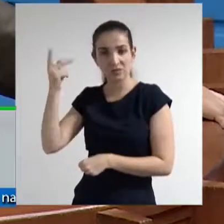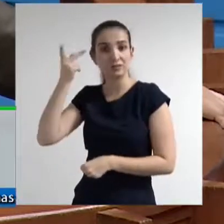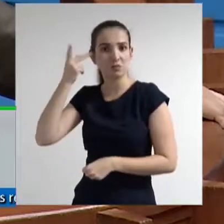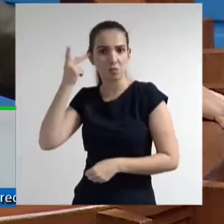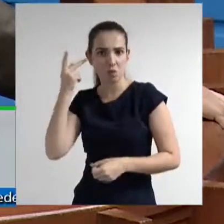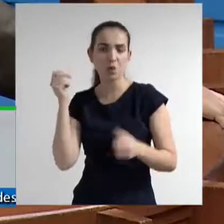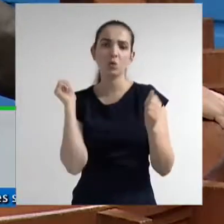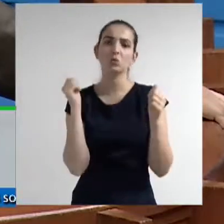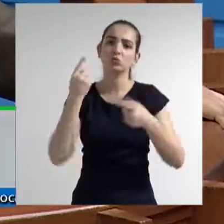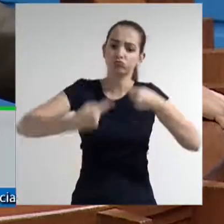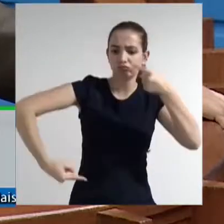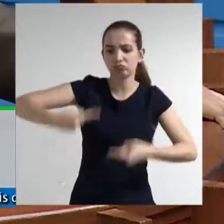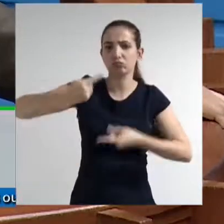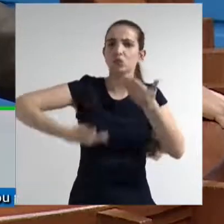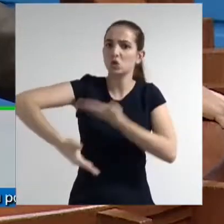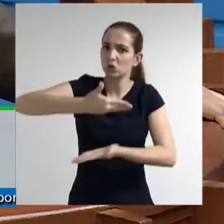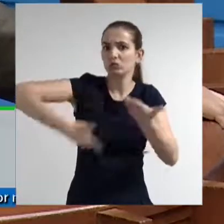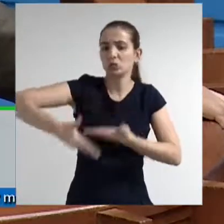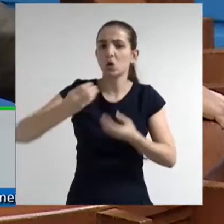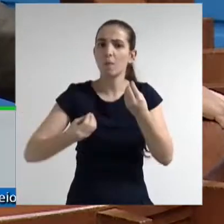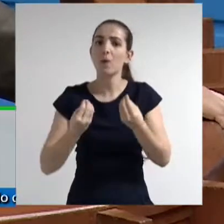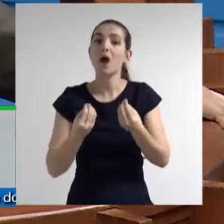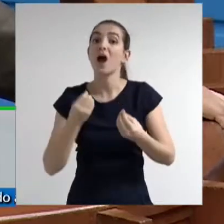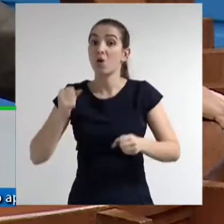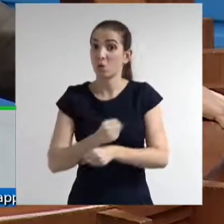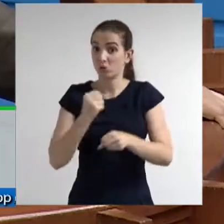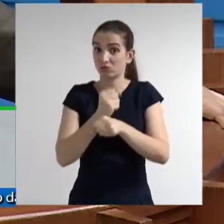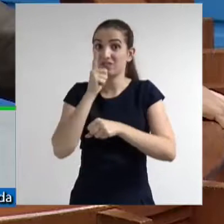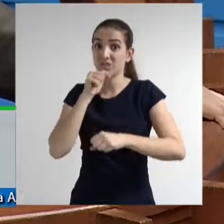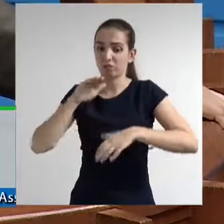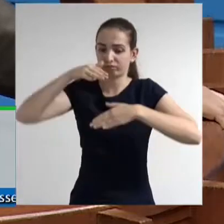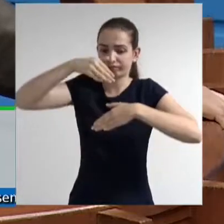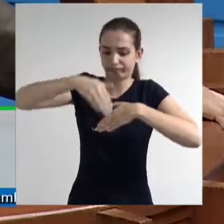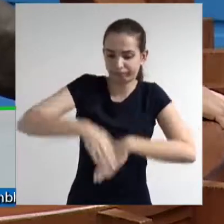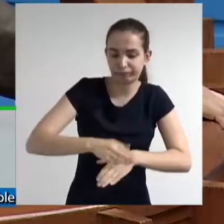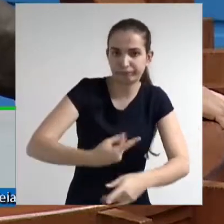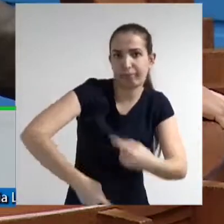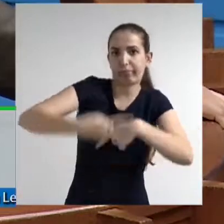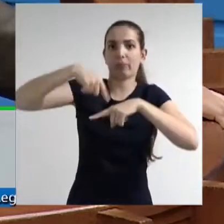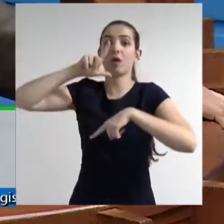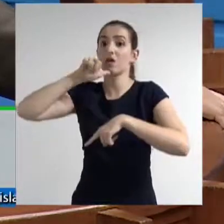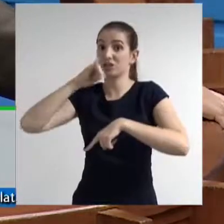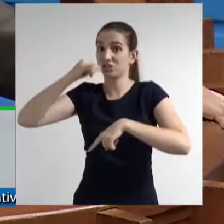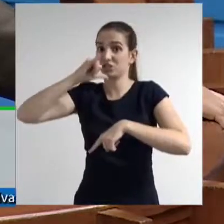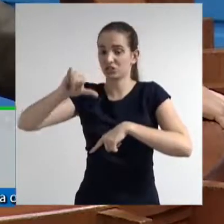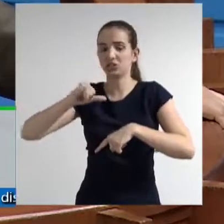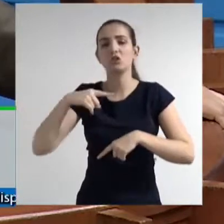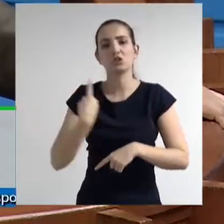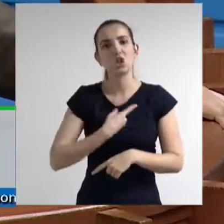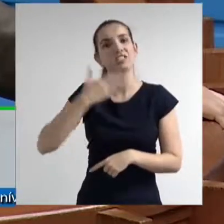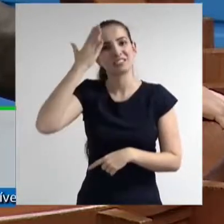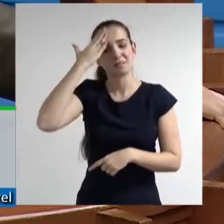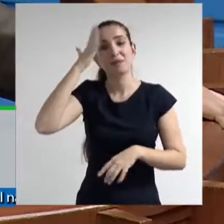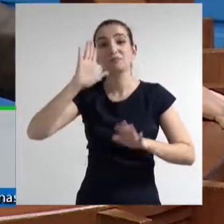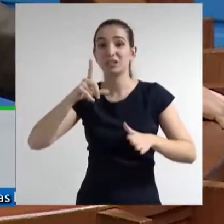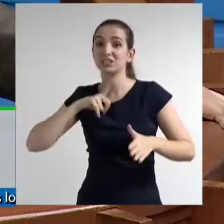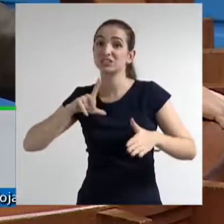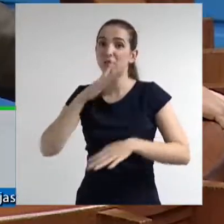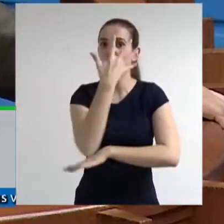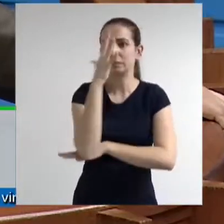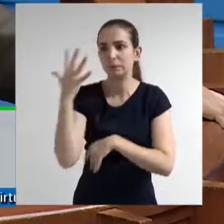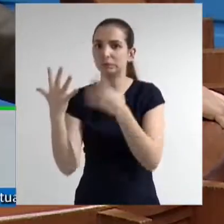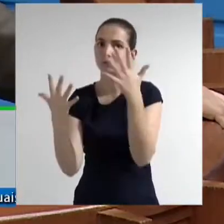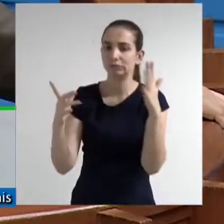Sérgio Mota, já na região todo mundo sabia dos impactos que seriam causados por conta da construção dessa